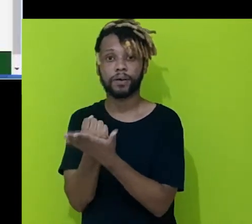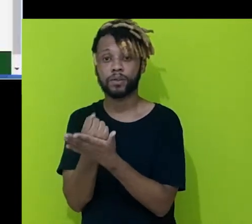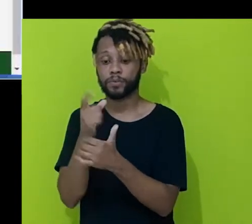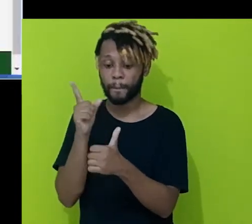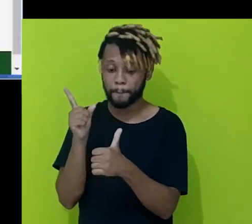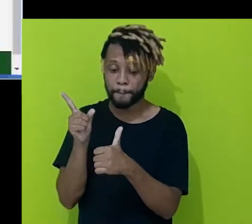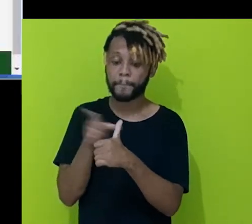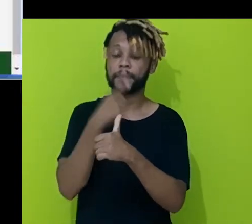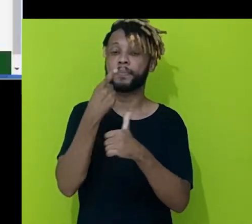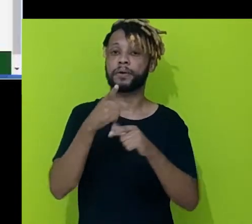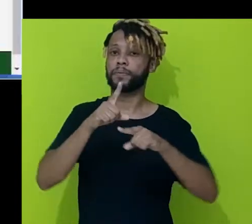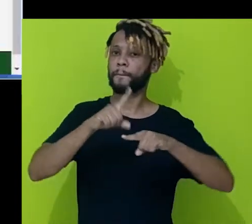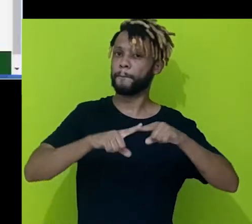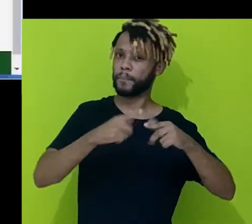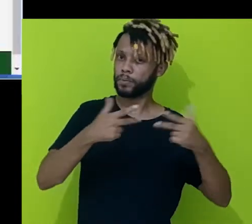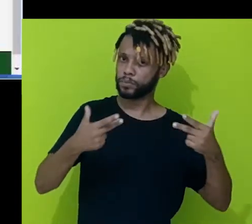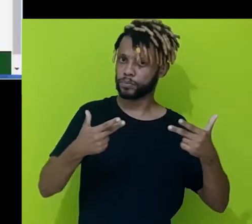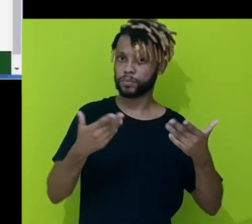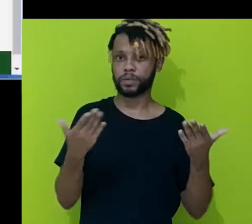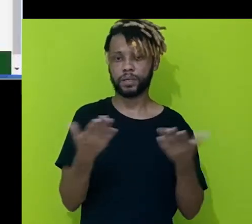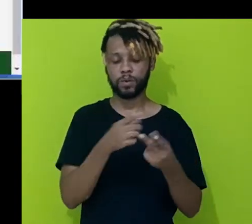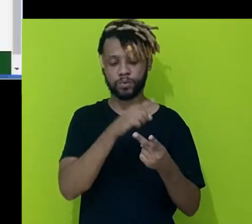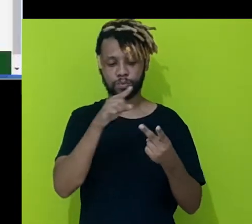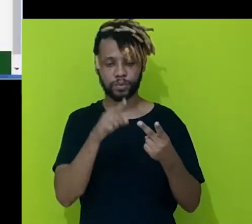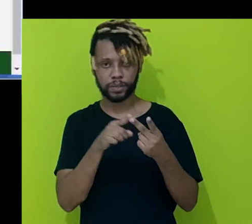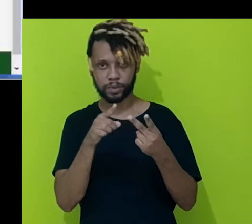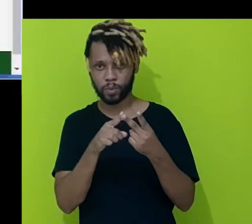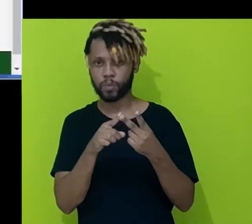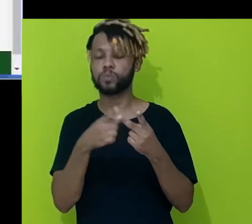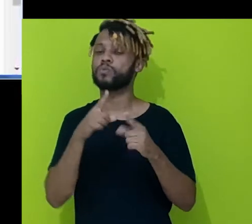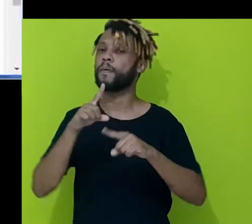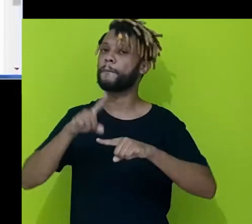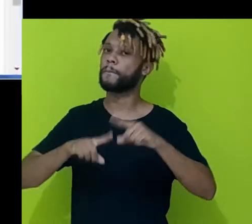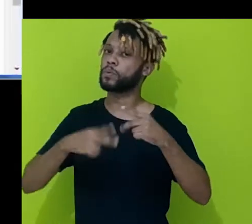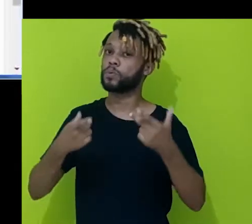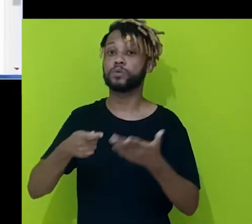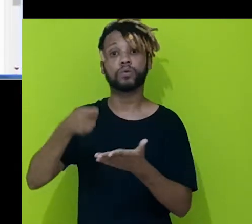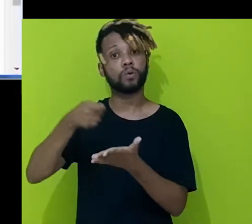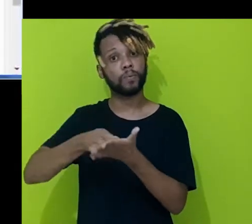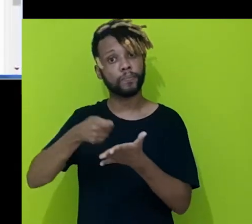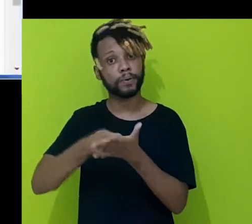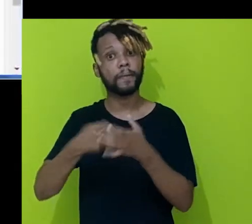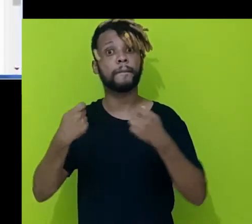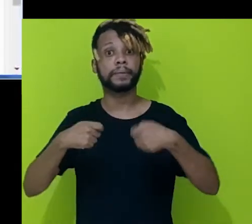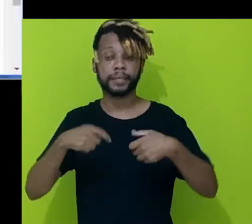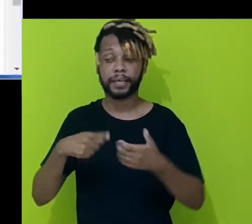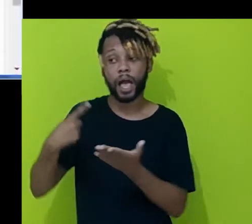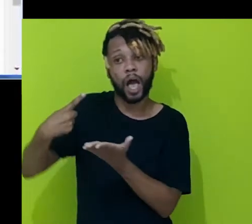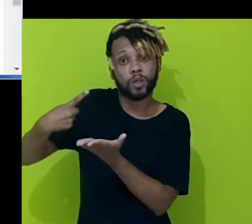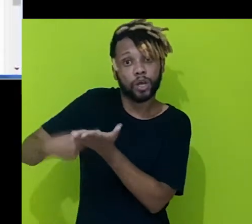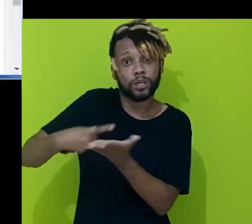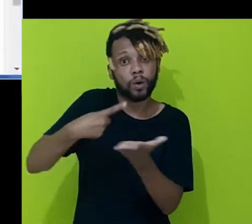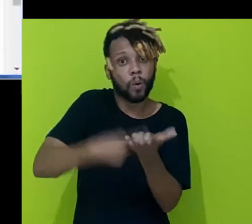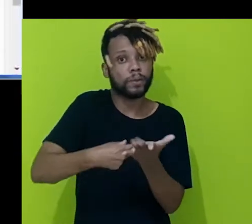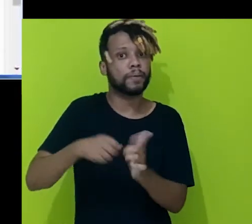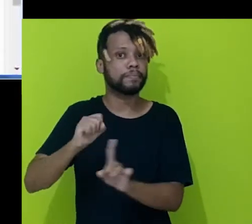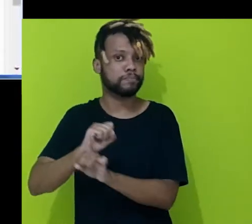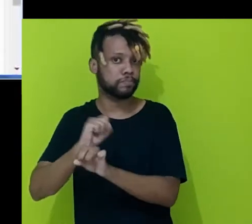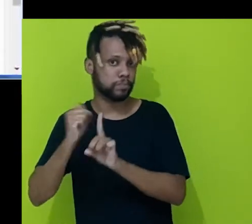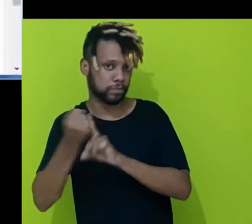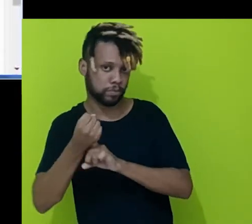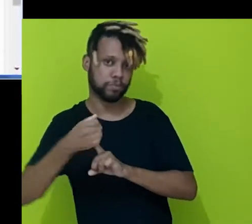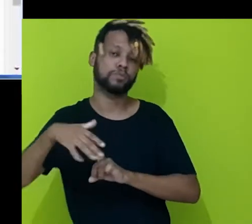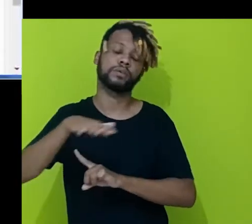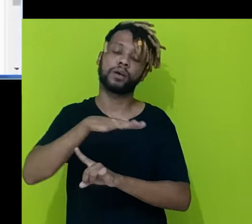produto. Vamos cadastrar o segundo produto, que obrigatoriamente tem que ser a nossa contrapartida social. Então